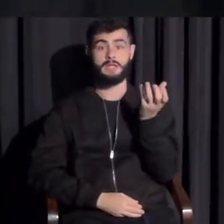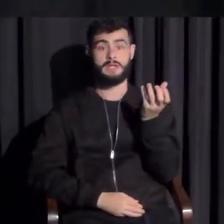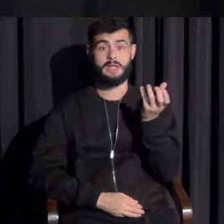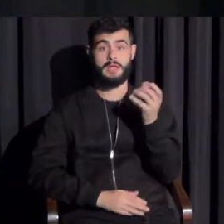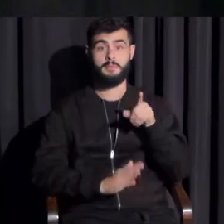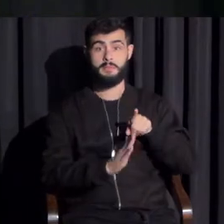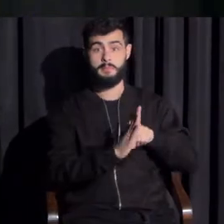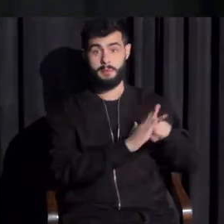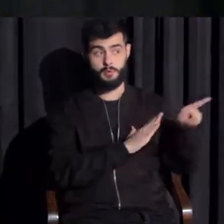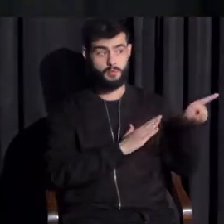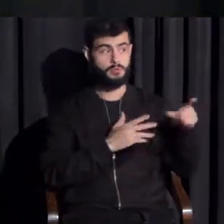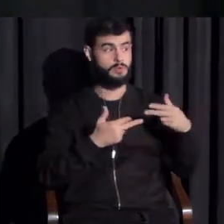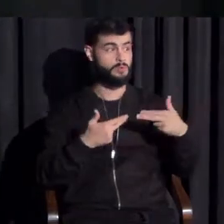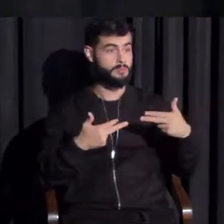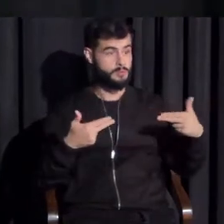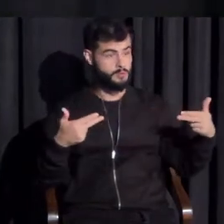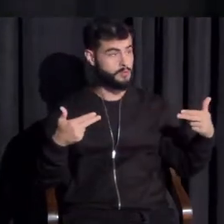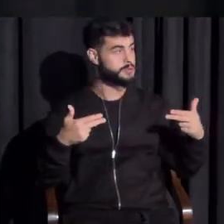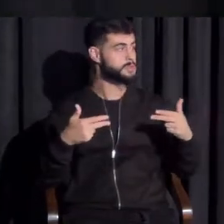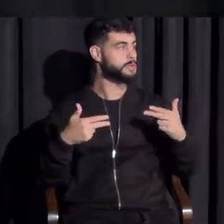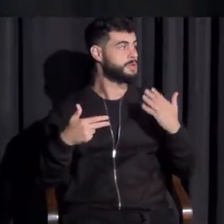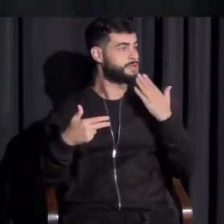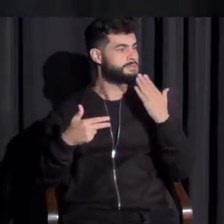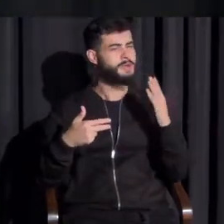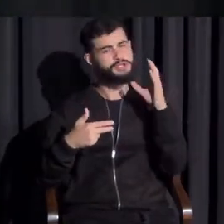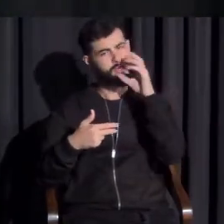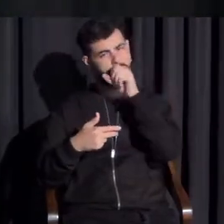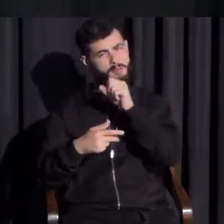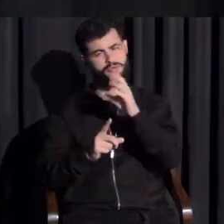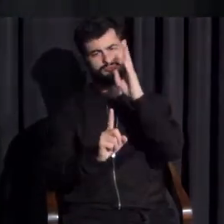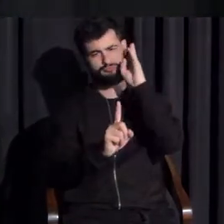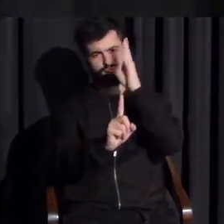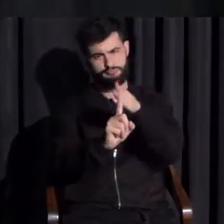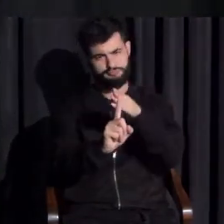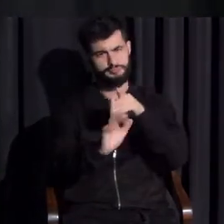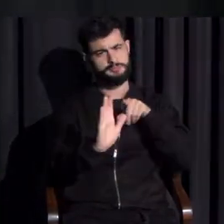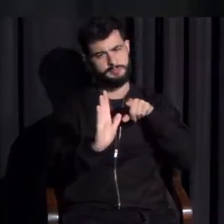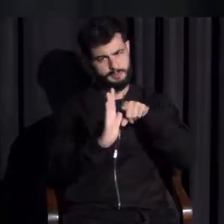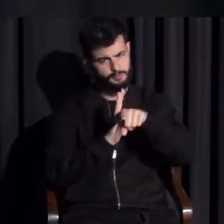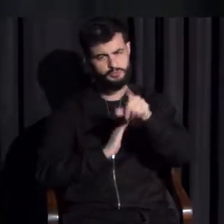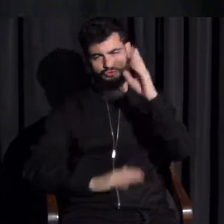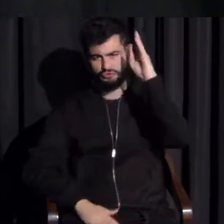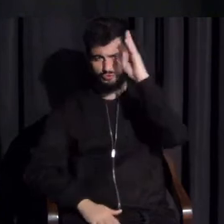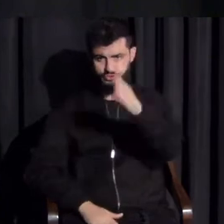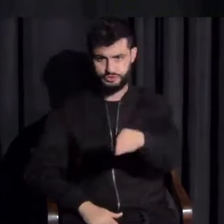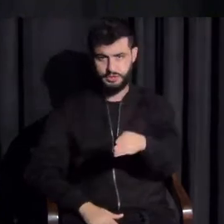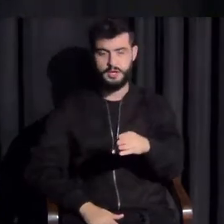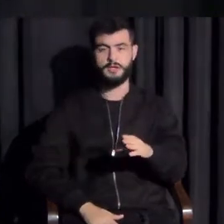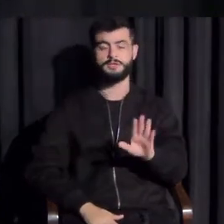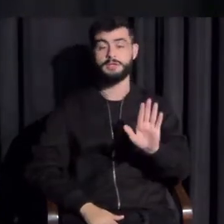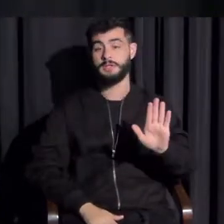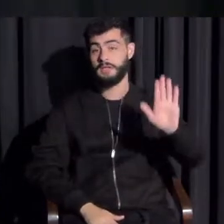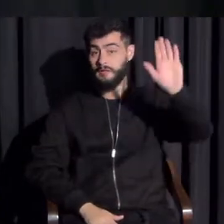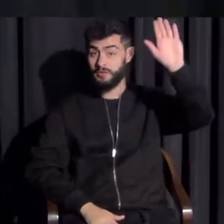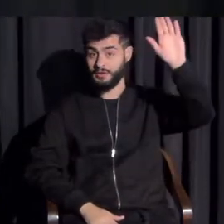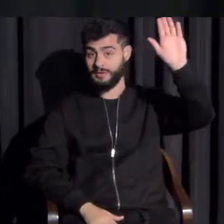pergunta específica, né, a gente pede para ser objetivo na construção, na elaboração dessa pergunta, sinalize com a mão que o microfone vai aparecer